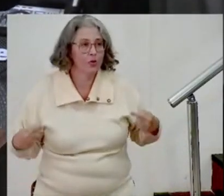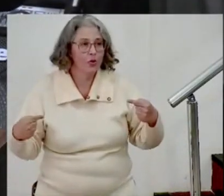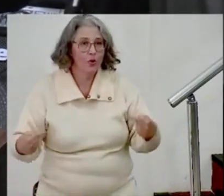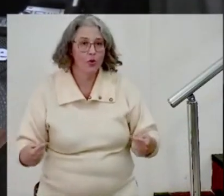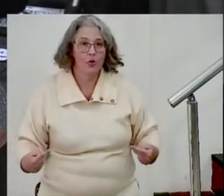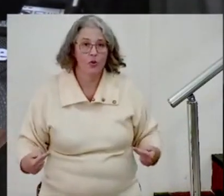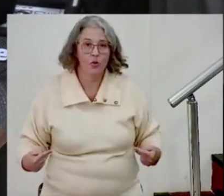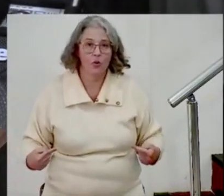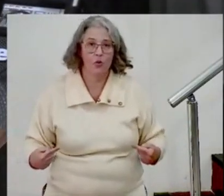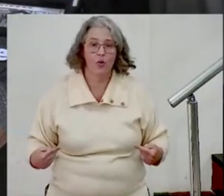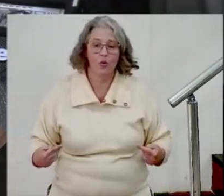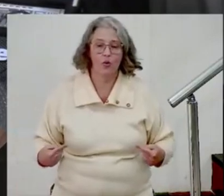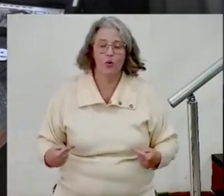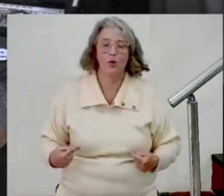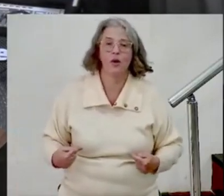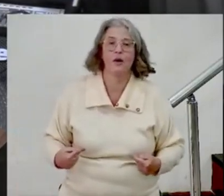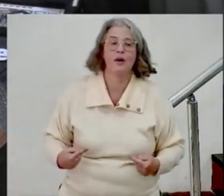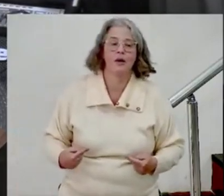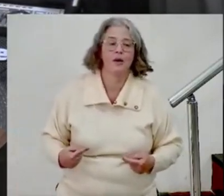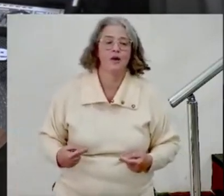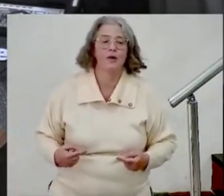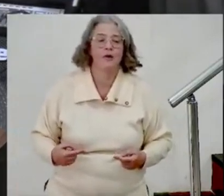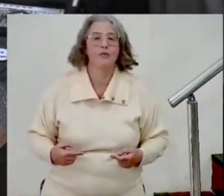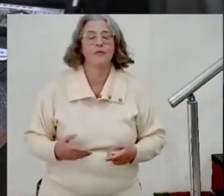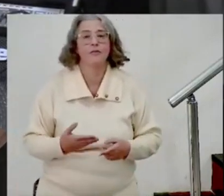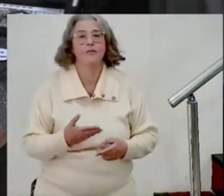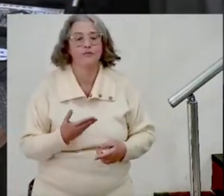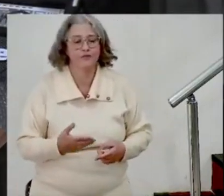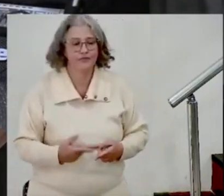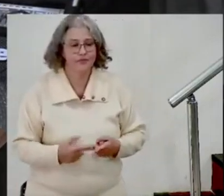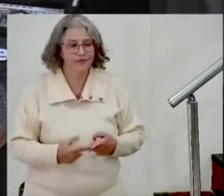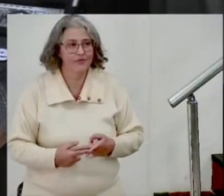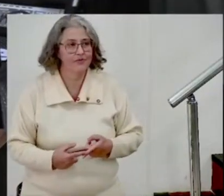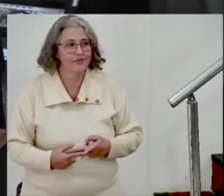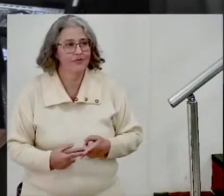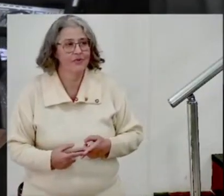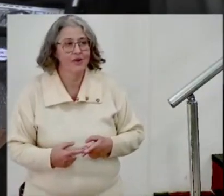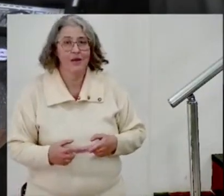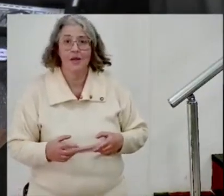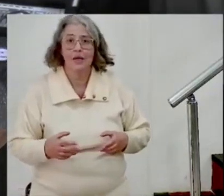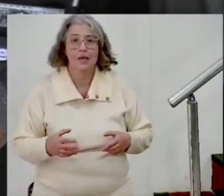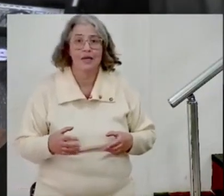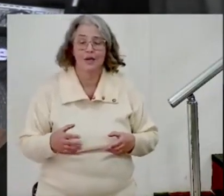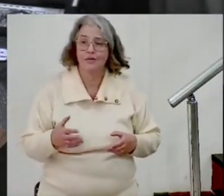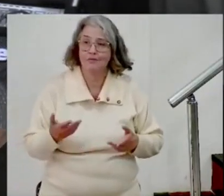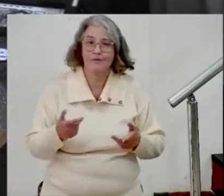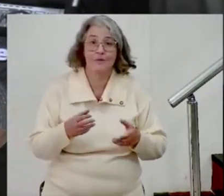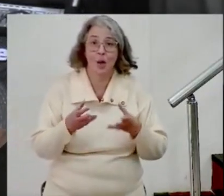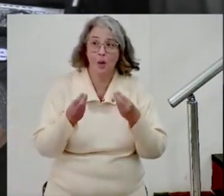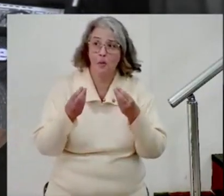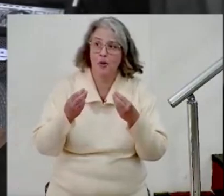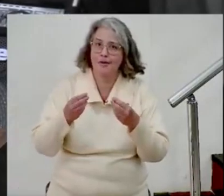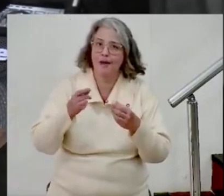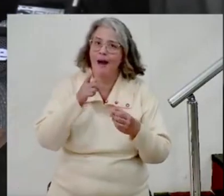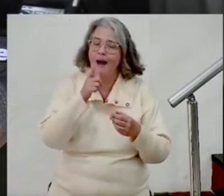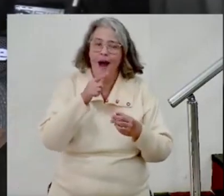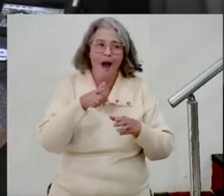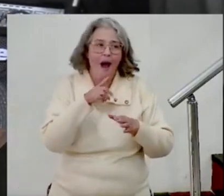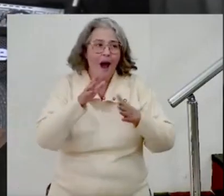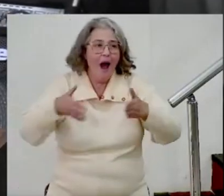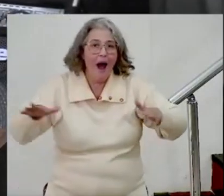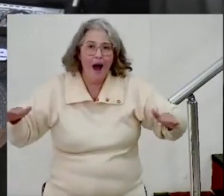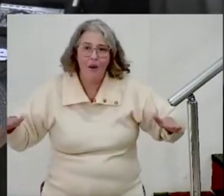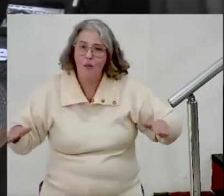para não pegar fogo fácil com a flecha que o inimigo mandava. Ele tinha um sistema de extintor de incêndio, porque tinha água lá dentro para apagar a